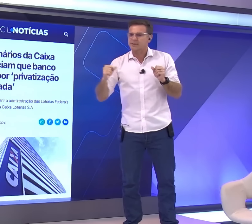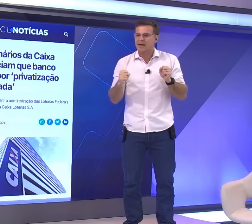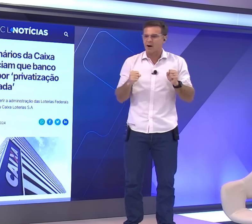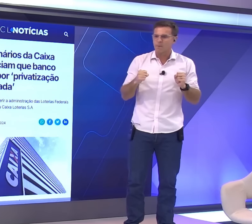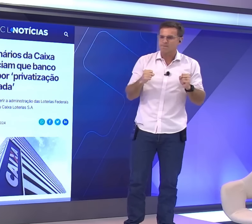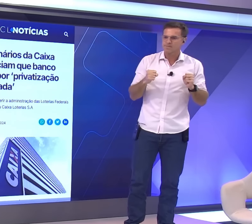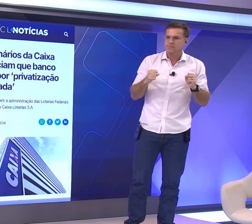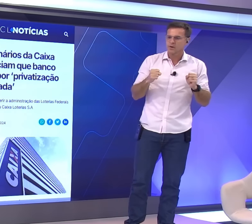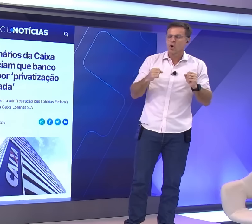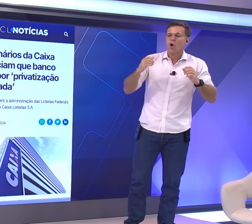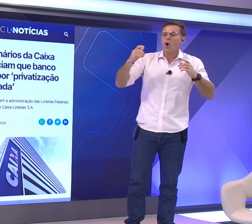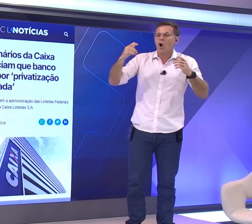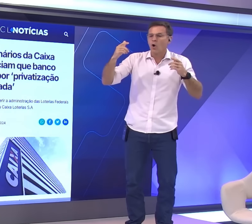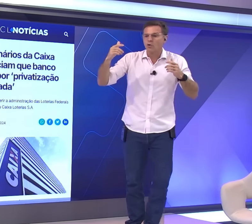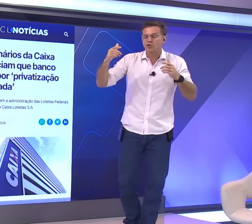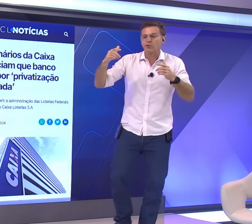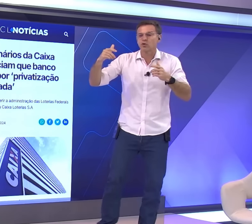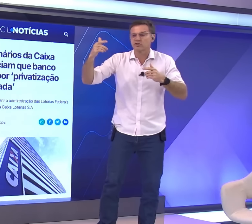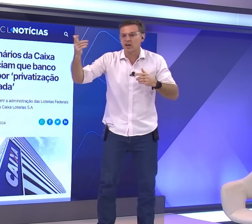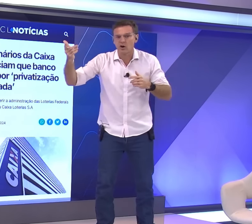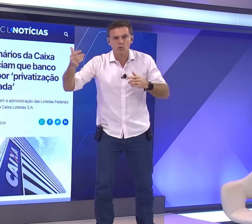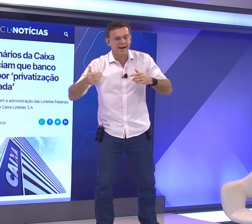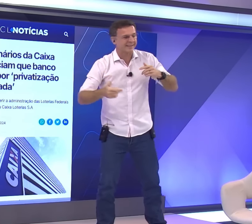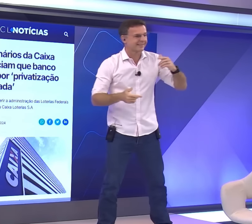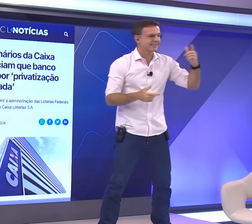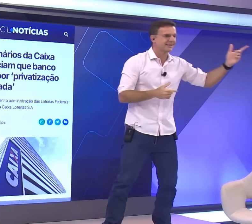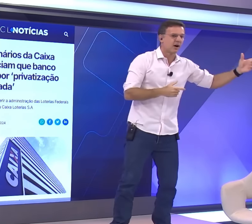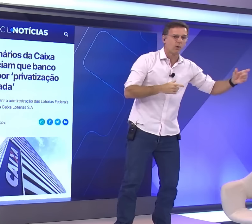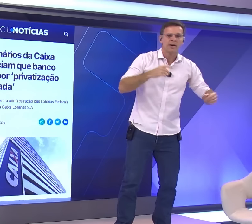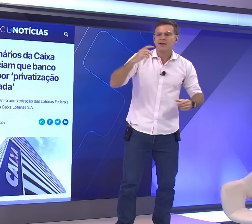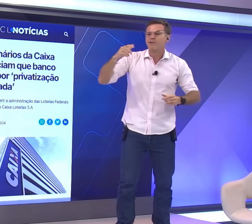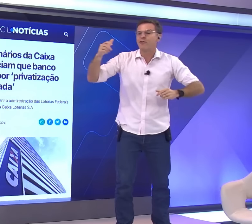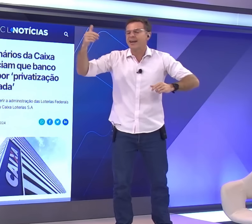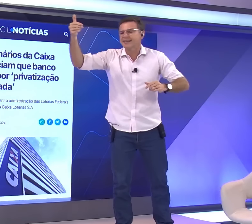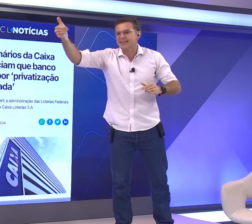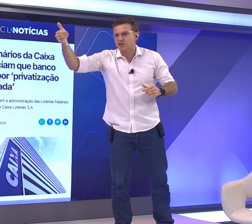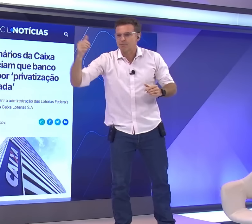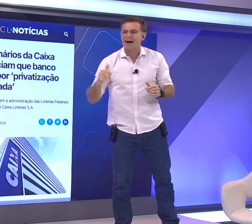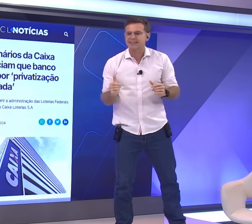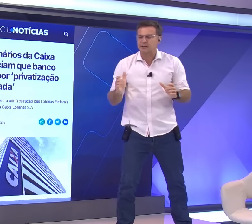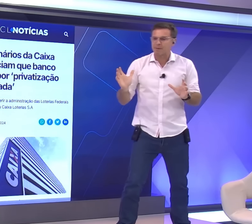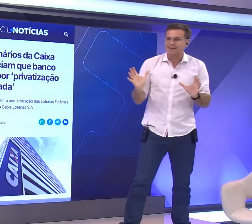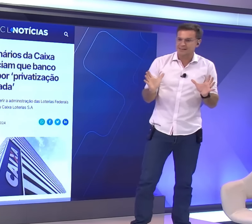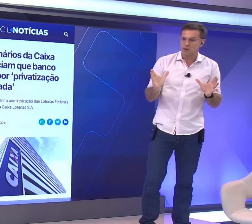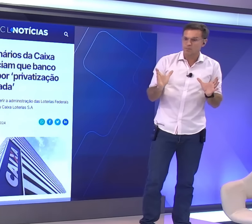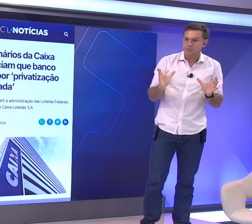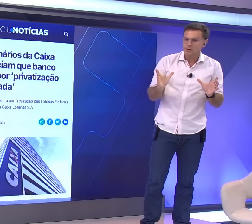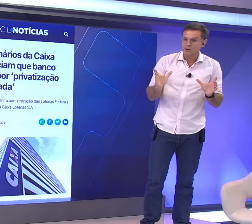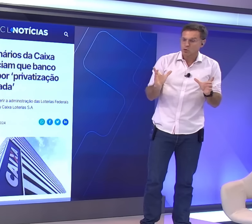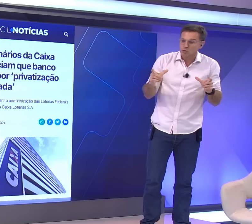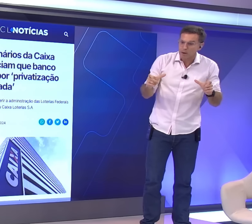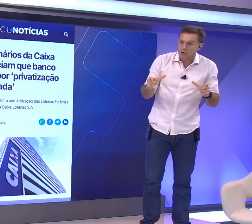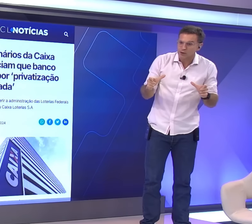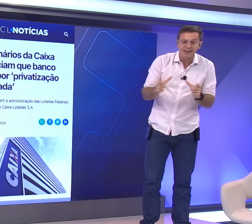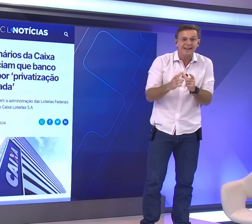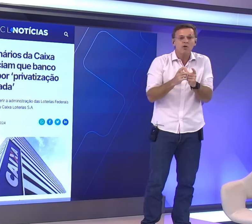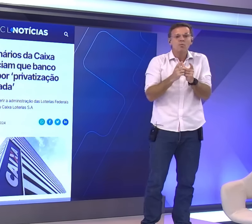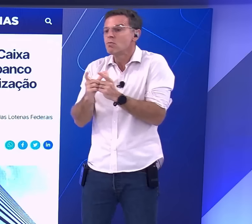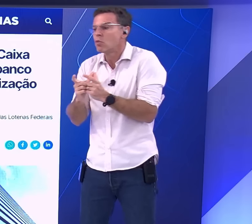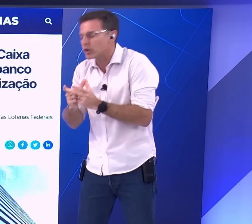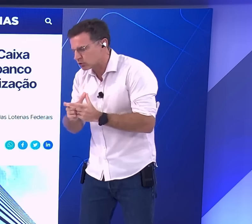de Capital ou de fusão aquisição venda de participação os bancos